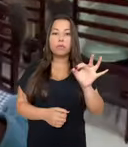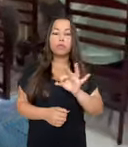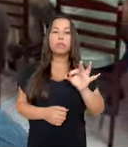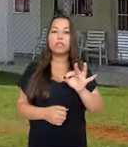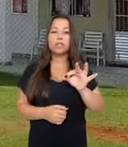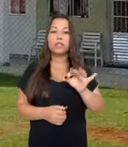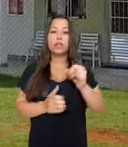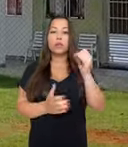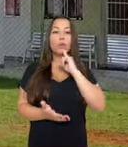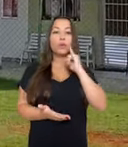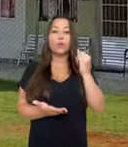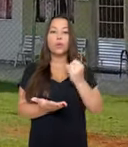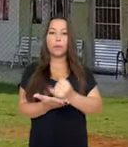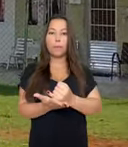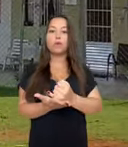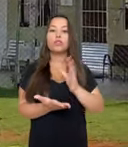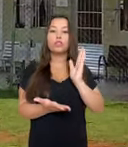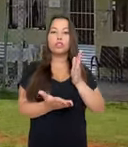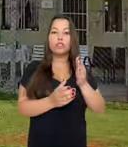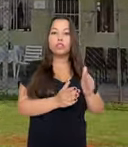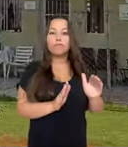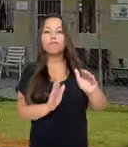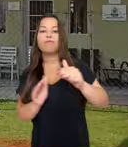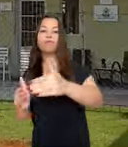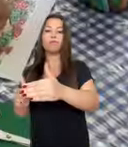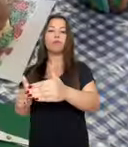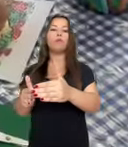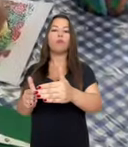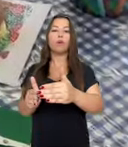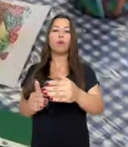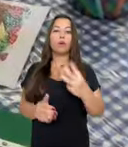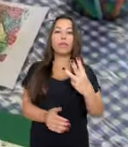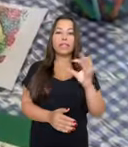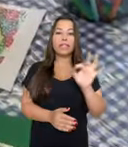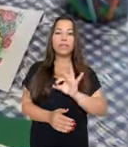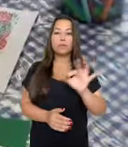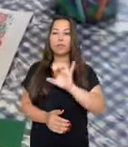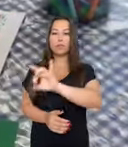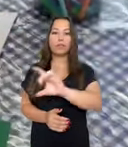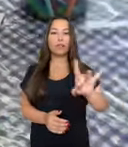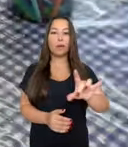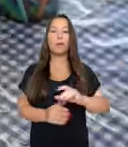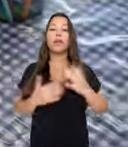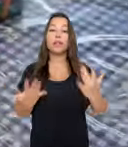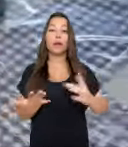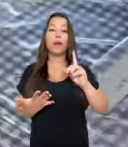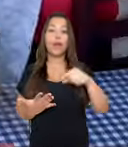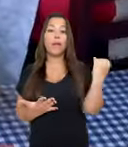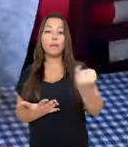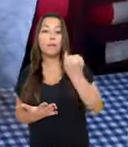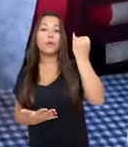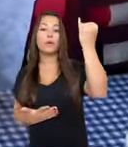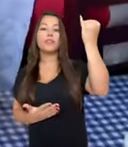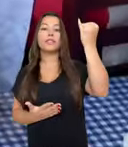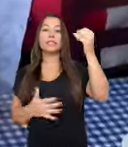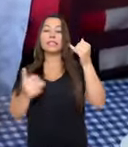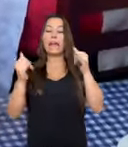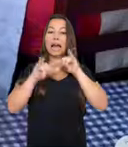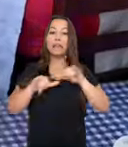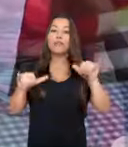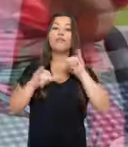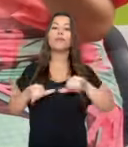valor do imposto devido do contribuinte já está direcionado, 3% para cada uma delas. Então é muito importante